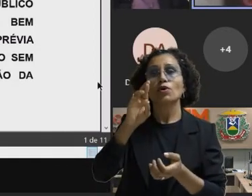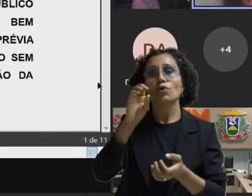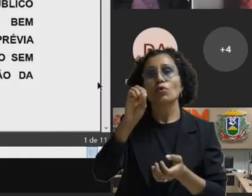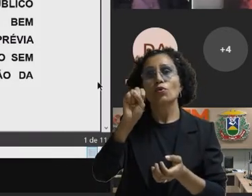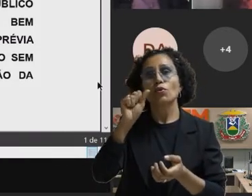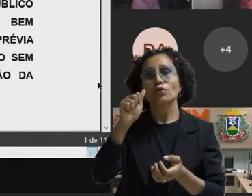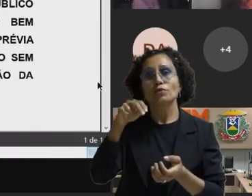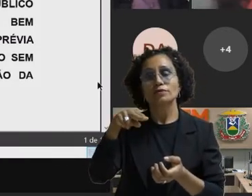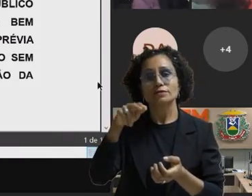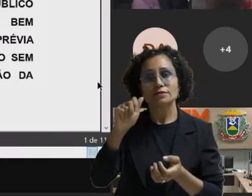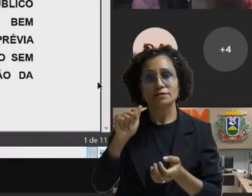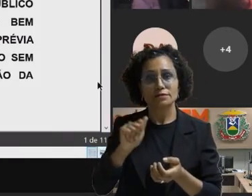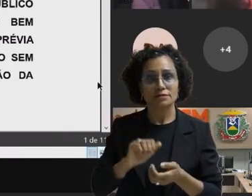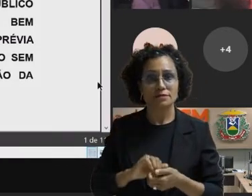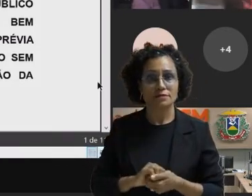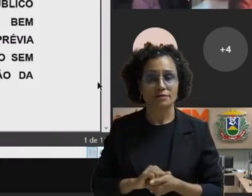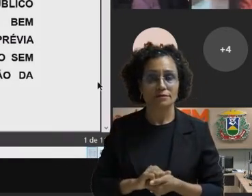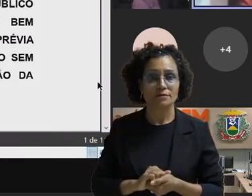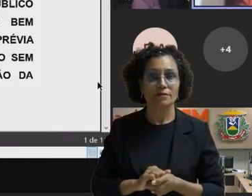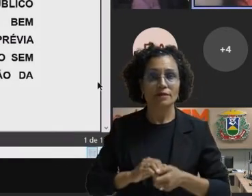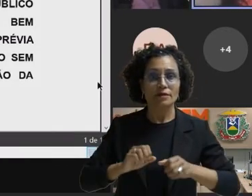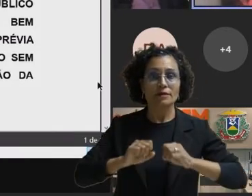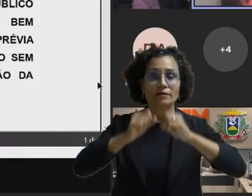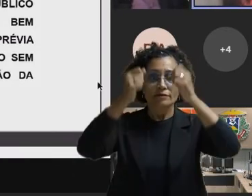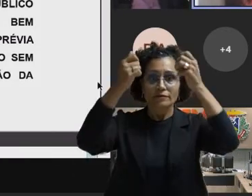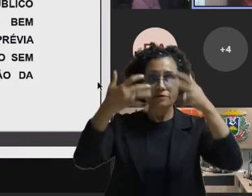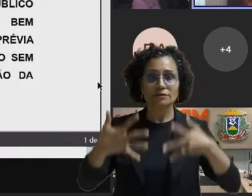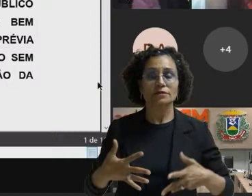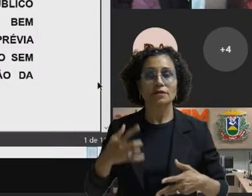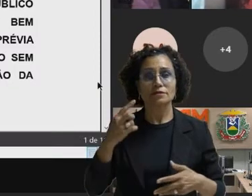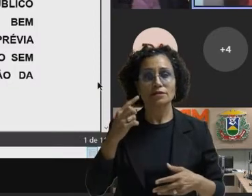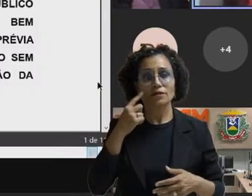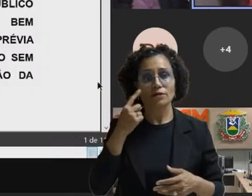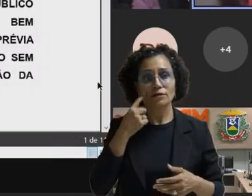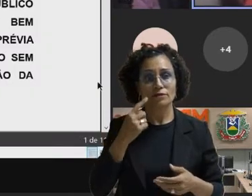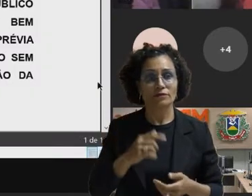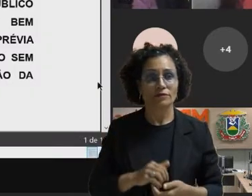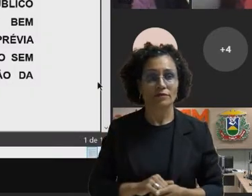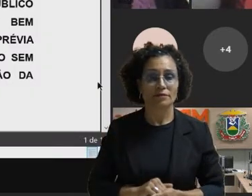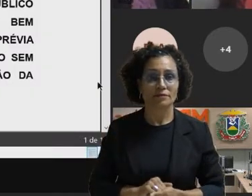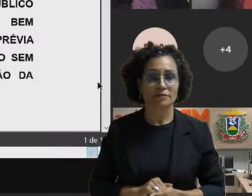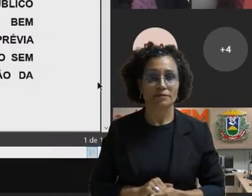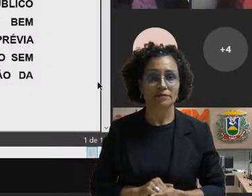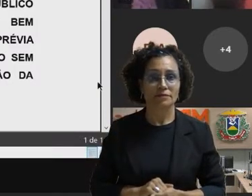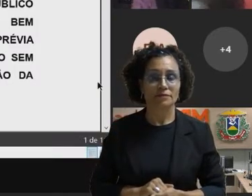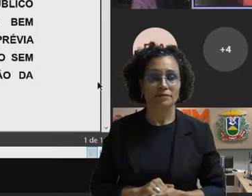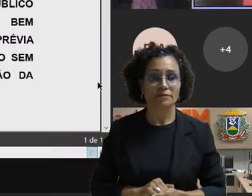A Ana parece que quer dar um esclarecimento, eu gostaria. Sim, o doutor Edmilson votou como?